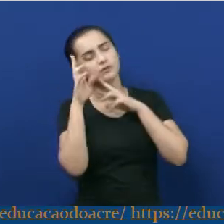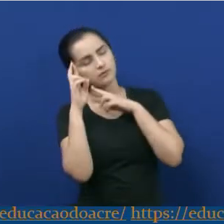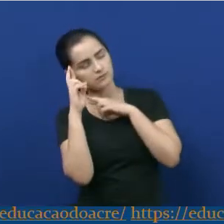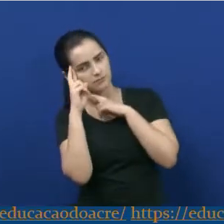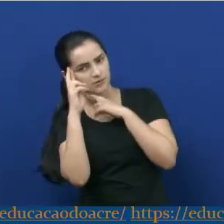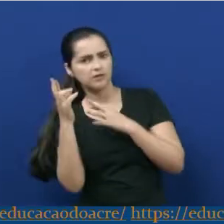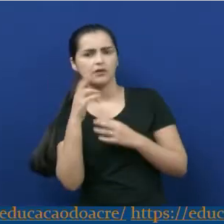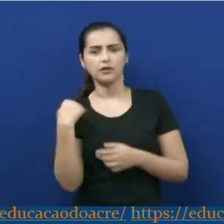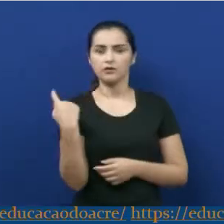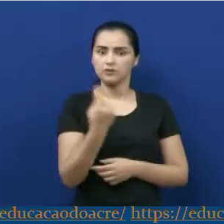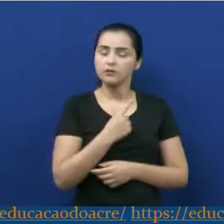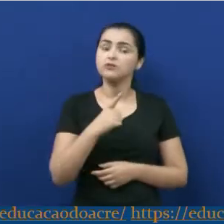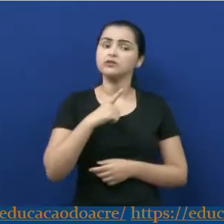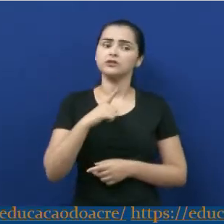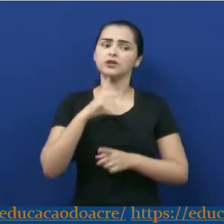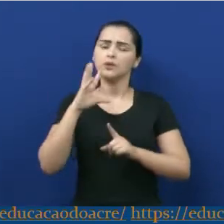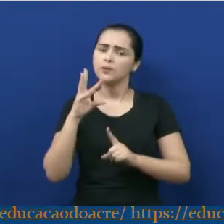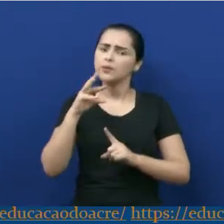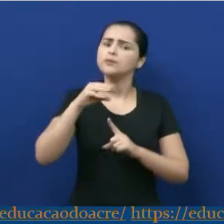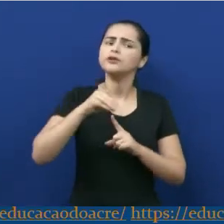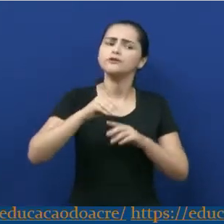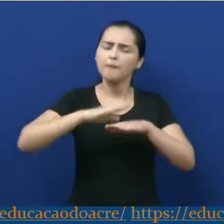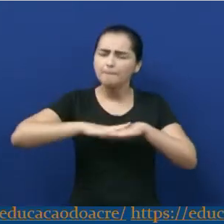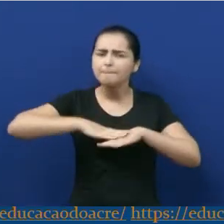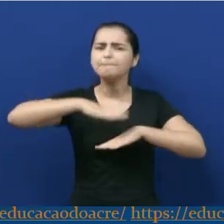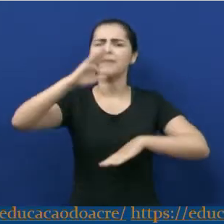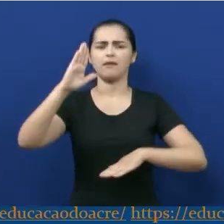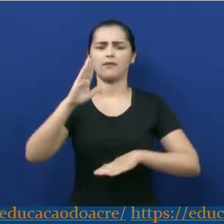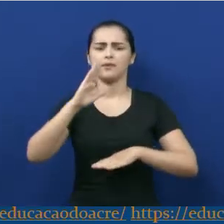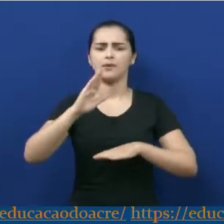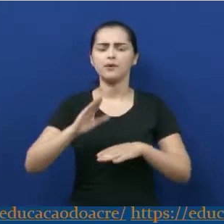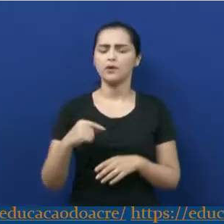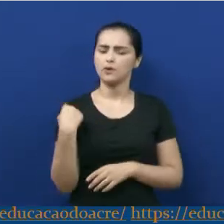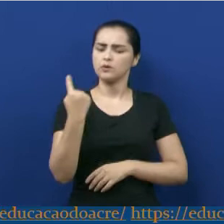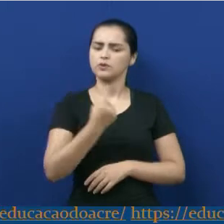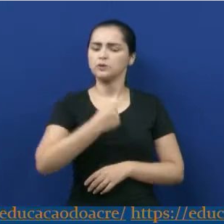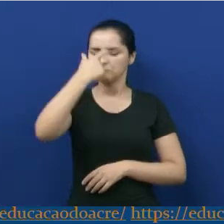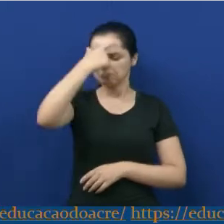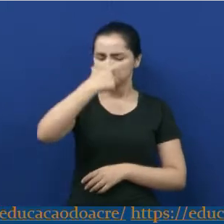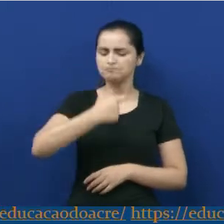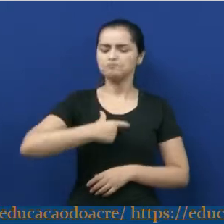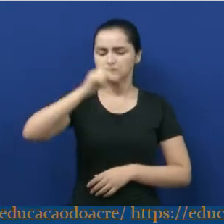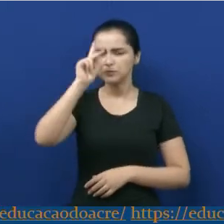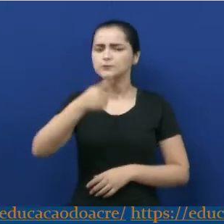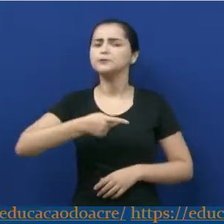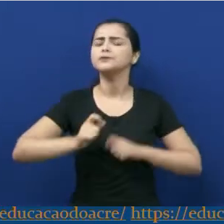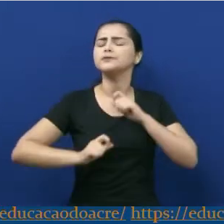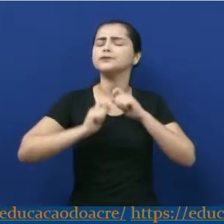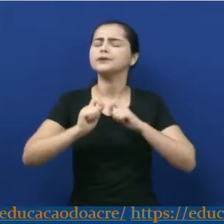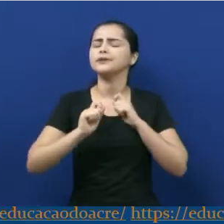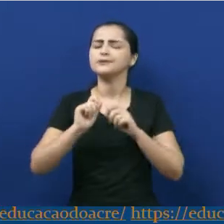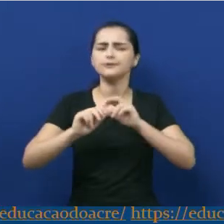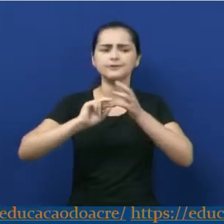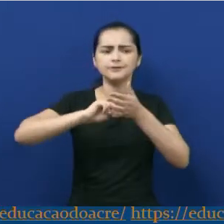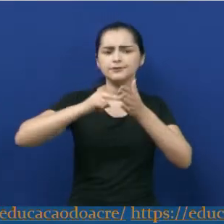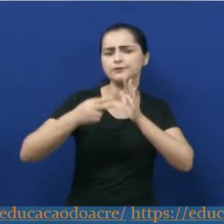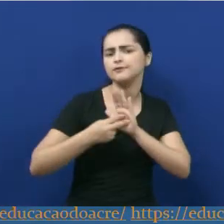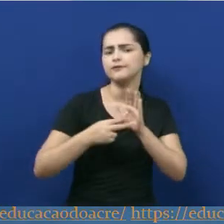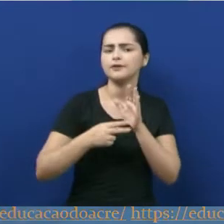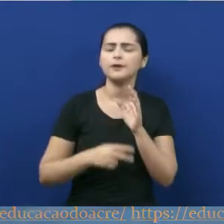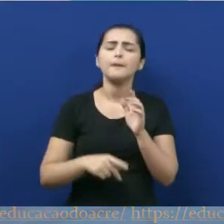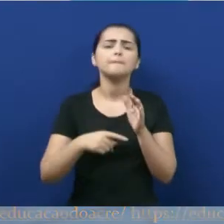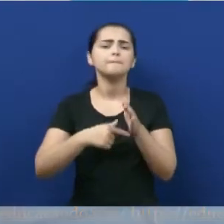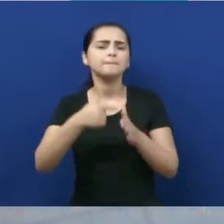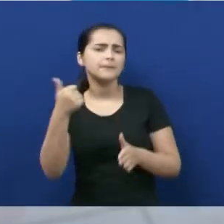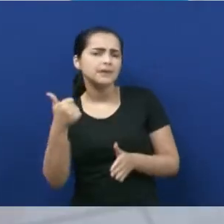né a gente tem um propósito a mais Então esse existir significa o quê Primeiro vamos entender